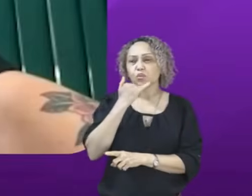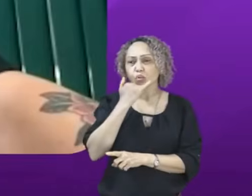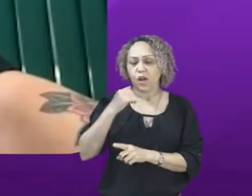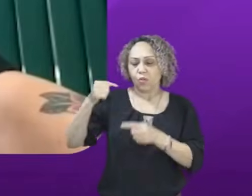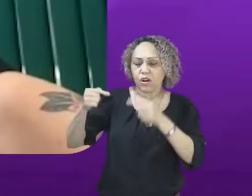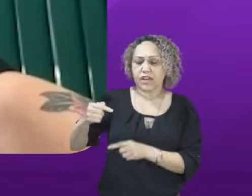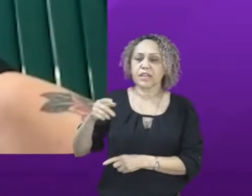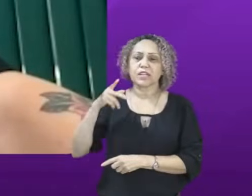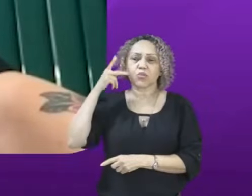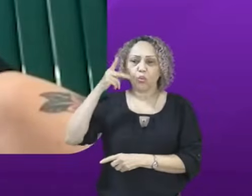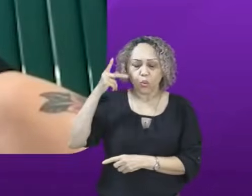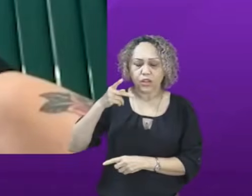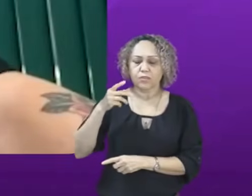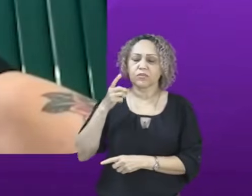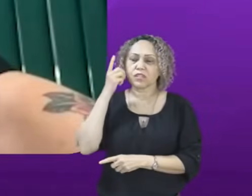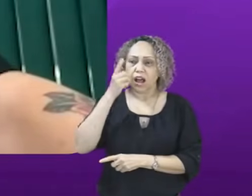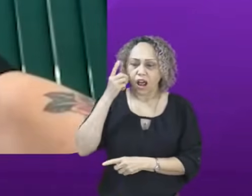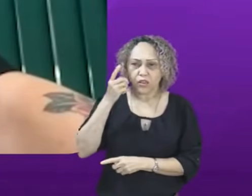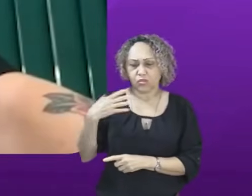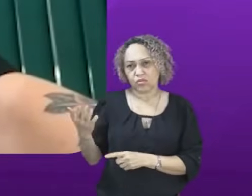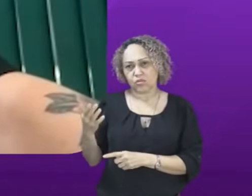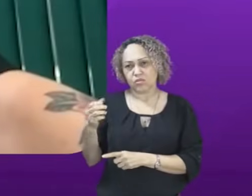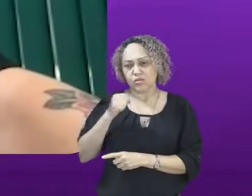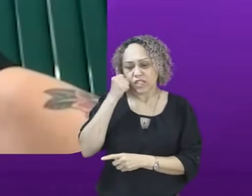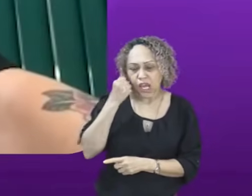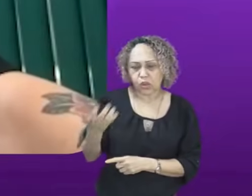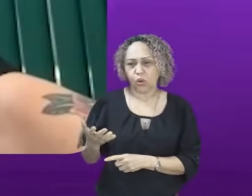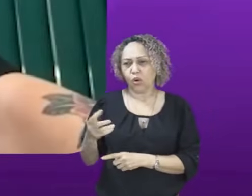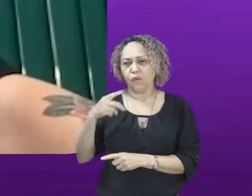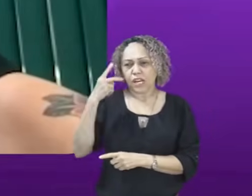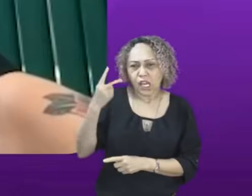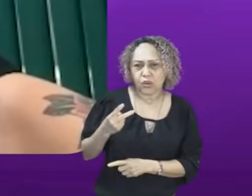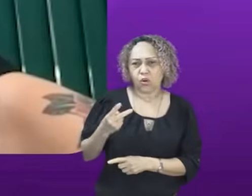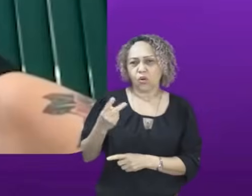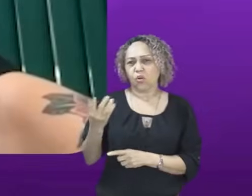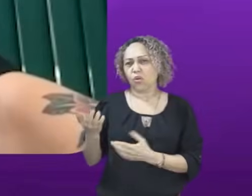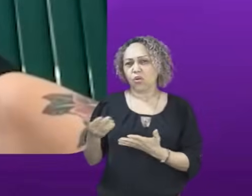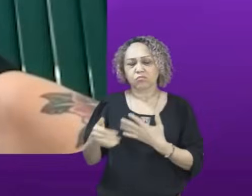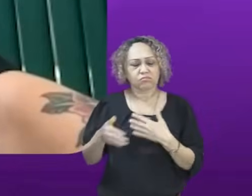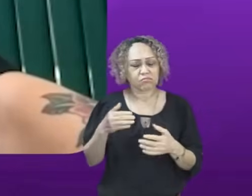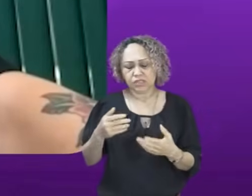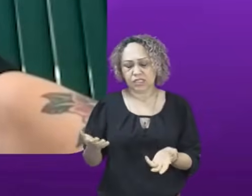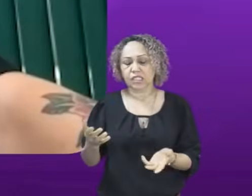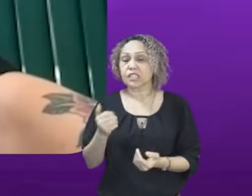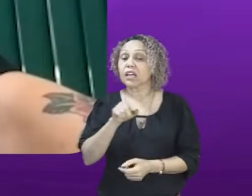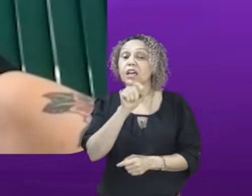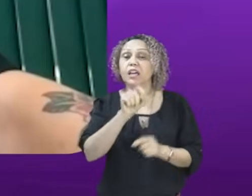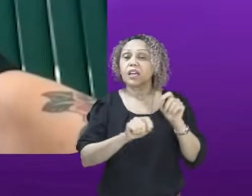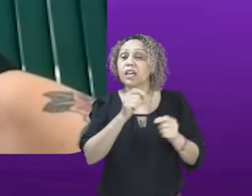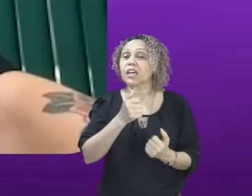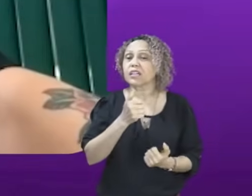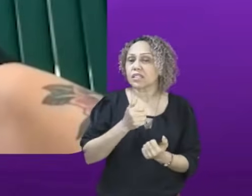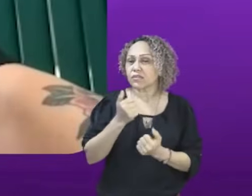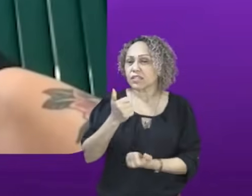que é a principal bandeira dele. Tem alguns que eles caminham em todos os espaços, mas todo mundo tem uma bandeira mais desenhada do que